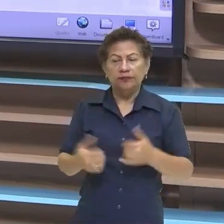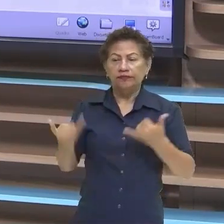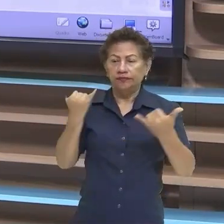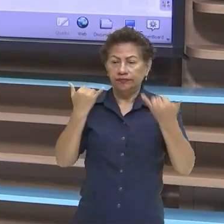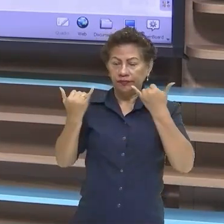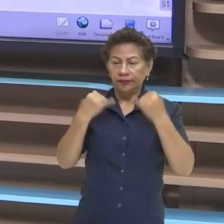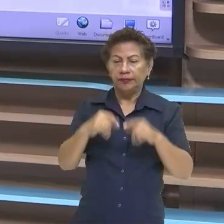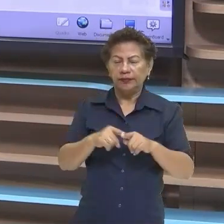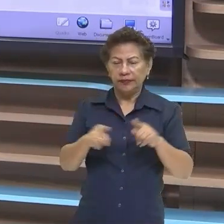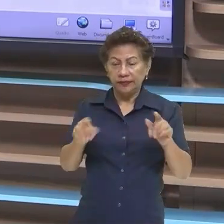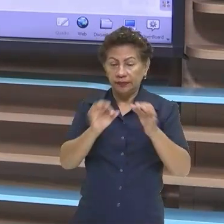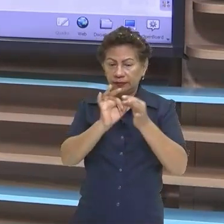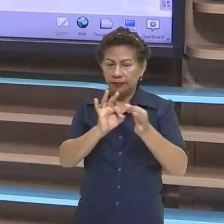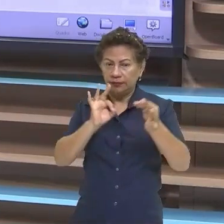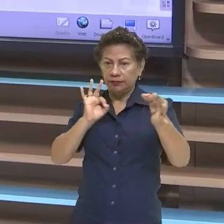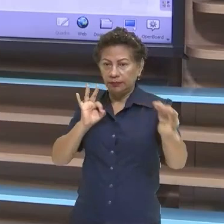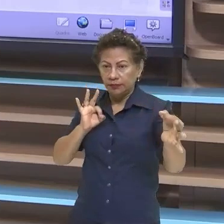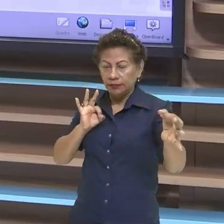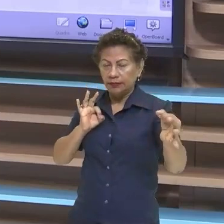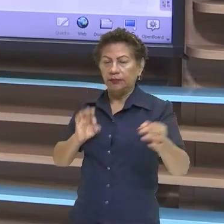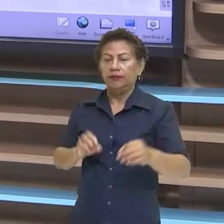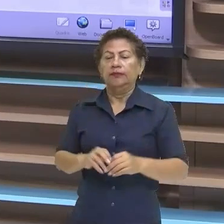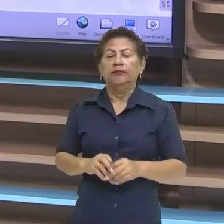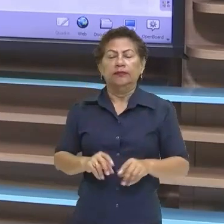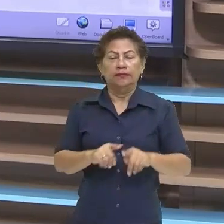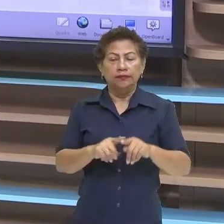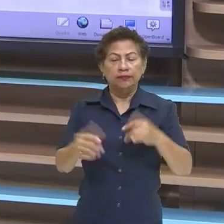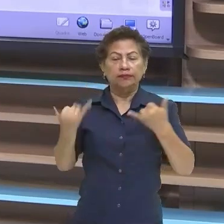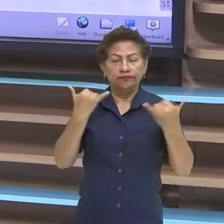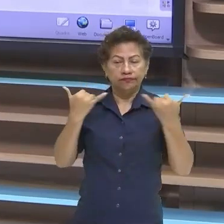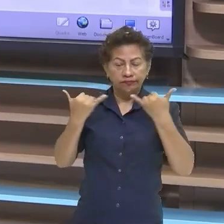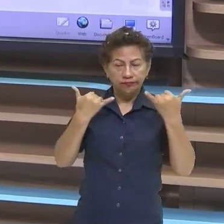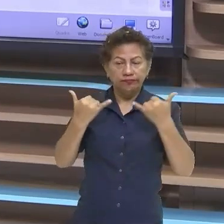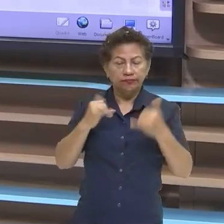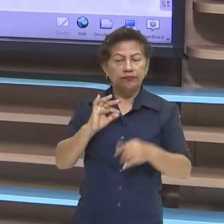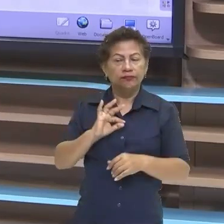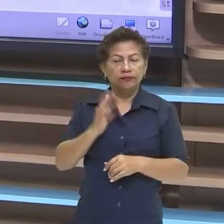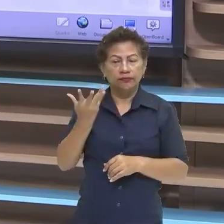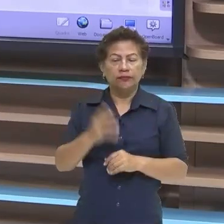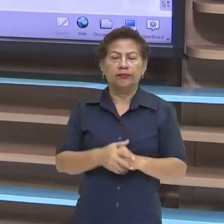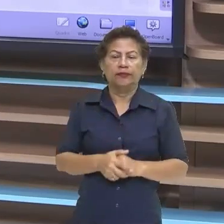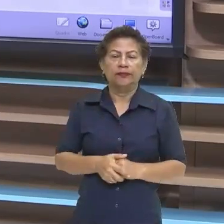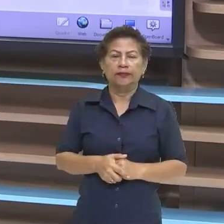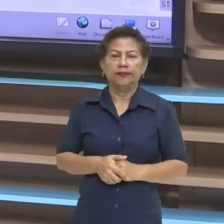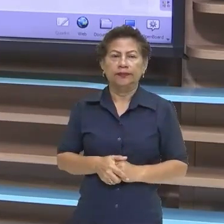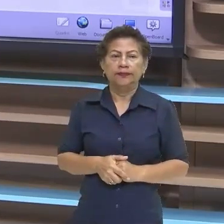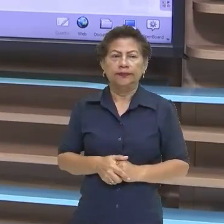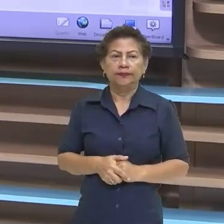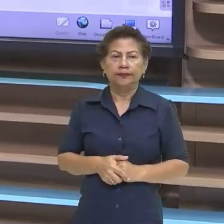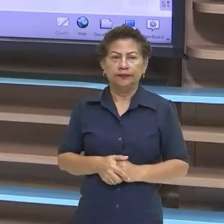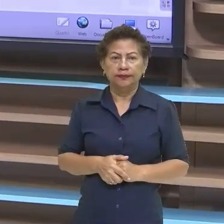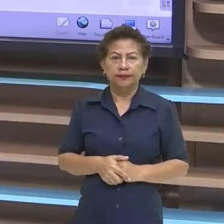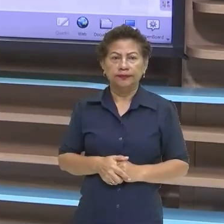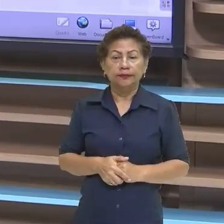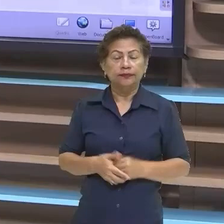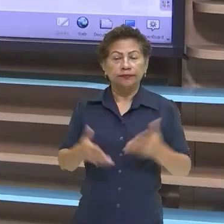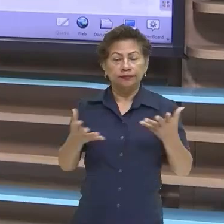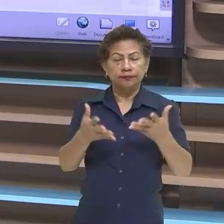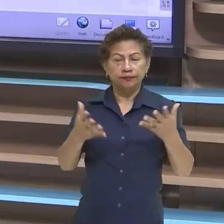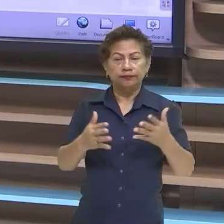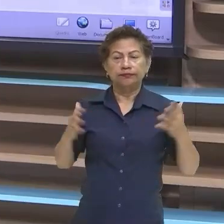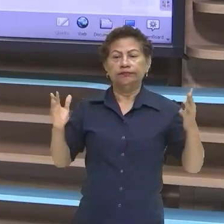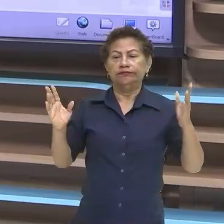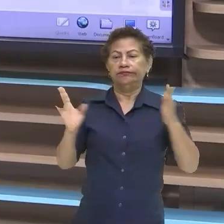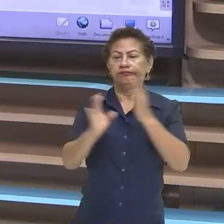lá, mas essa distância, ela acabou diminuindo. Aí, vamos para o fluxo de pessoas,